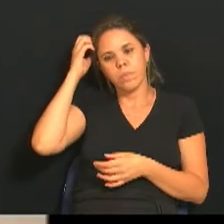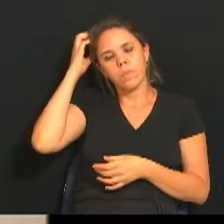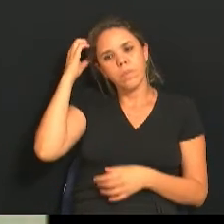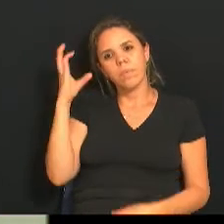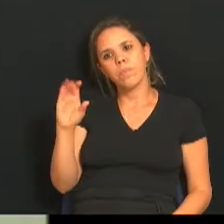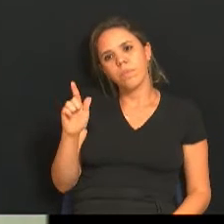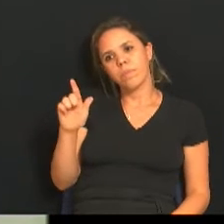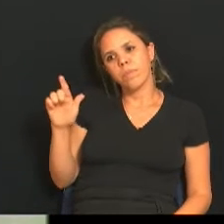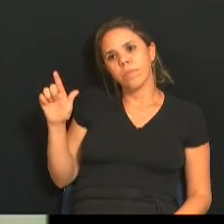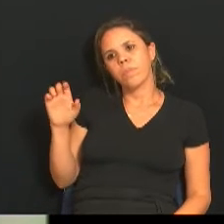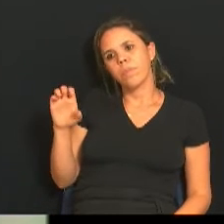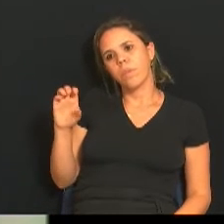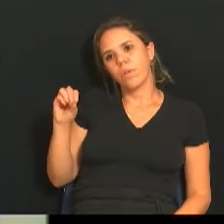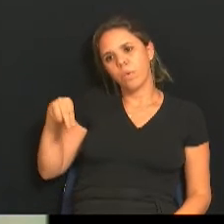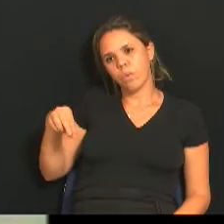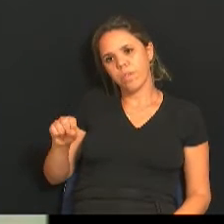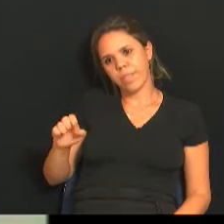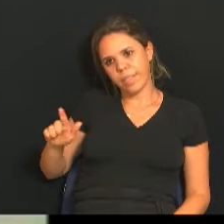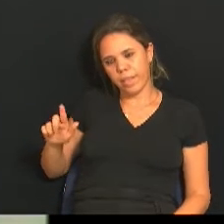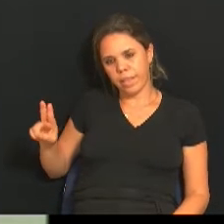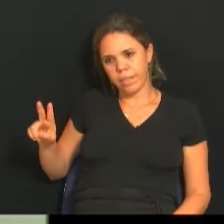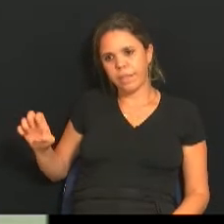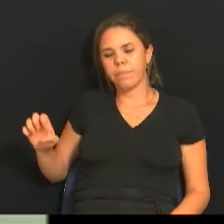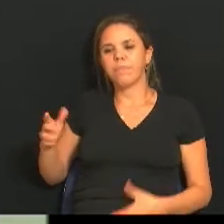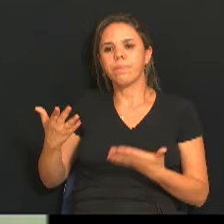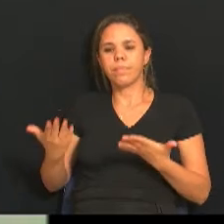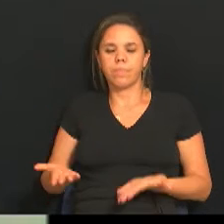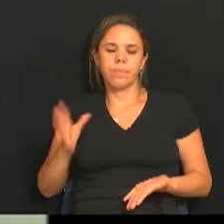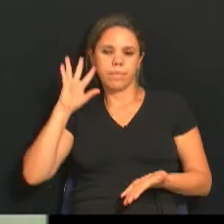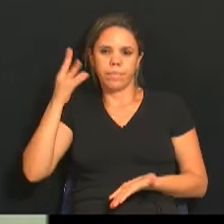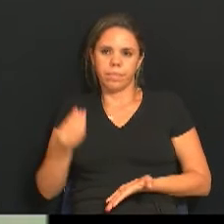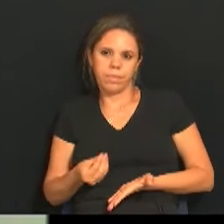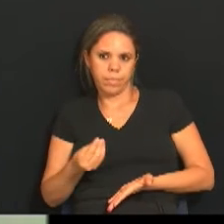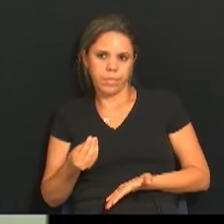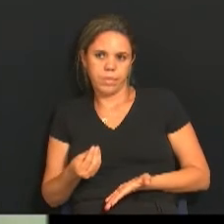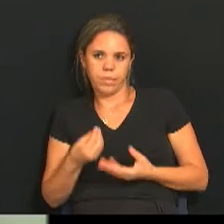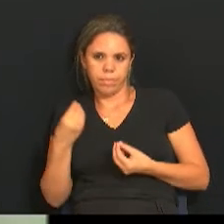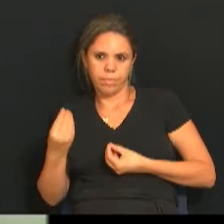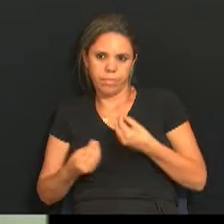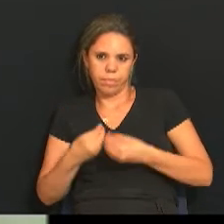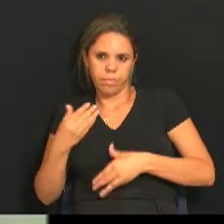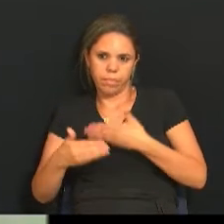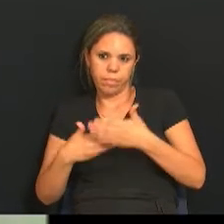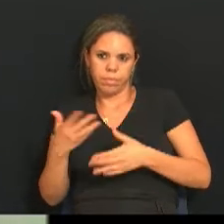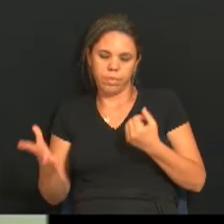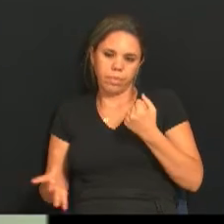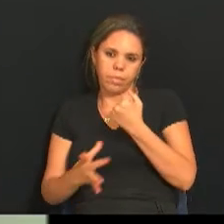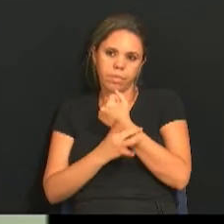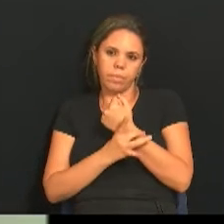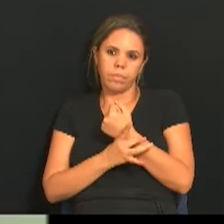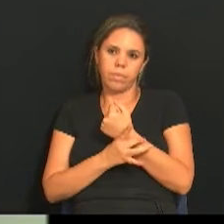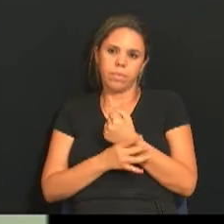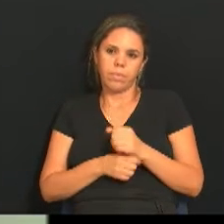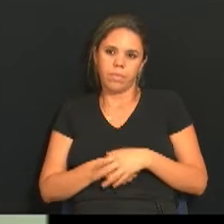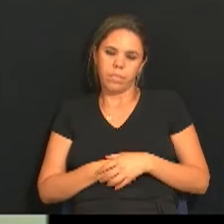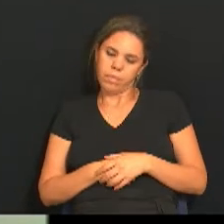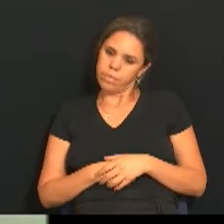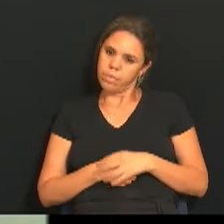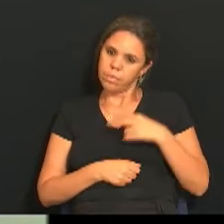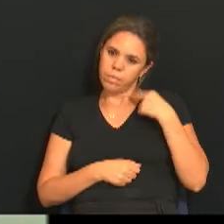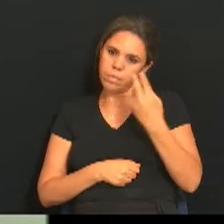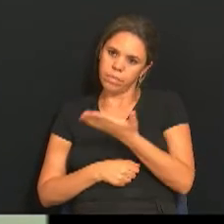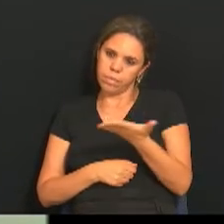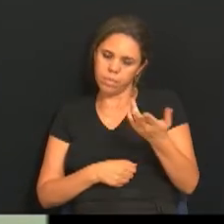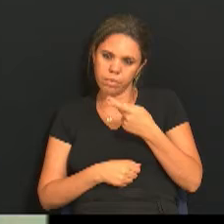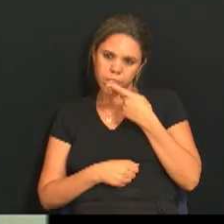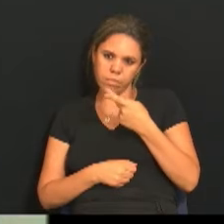tentado estar presente em todos os processos para entender a questão do processo da segurança. Eu acho que, assim, quando os vereadores trazem